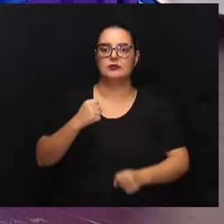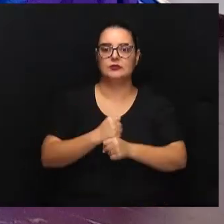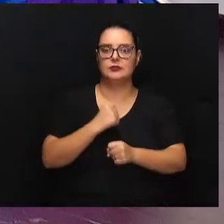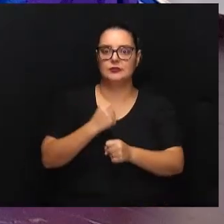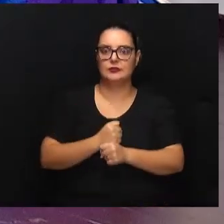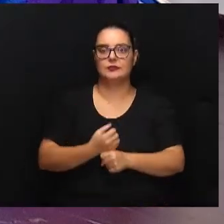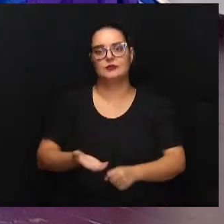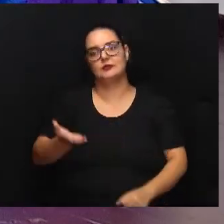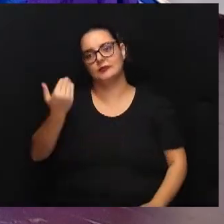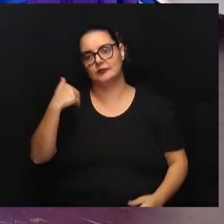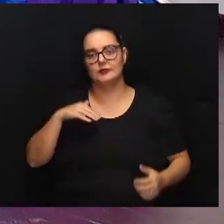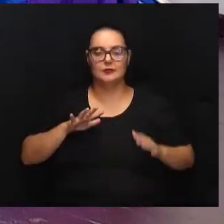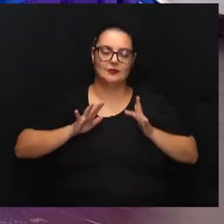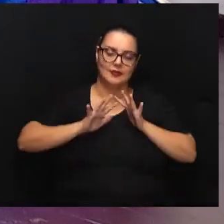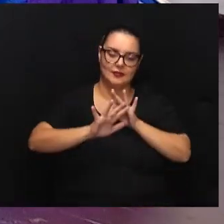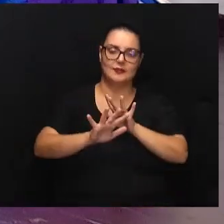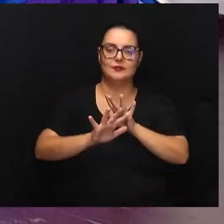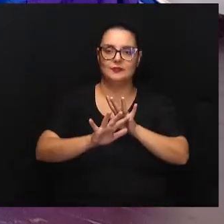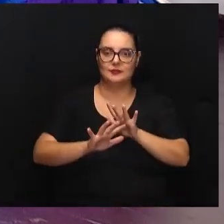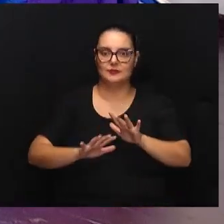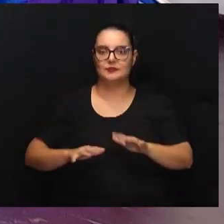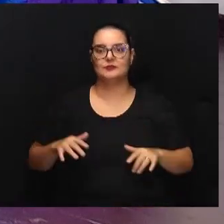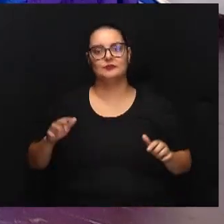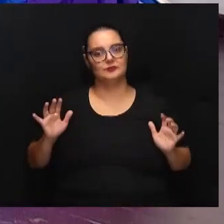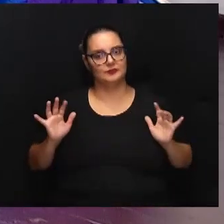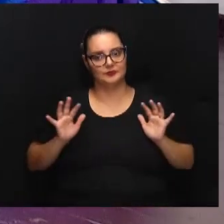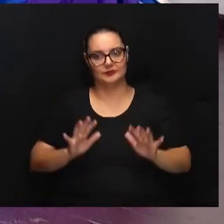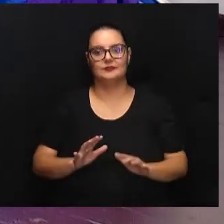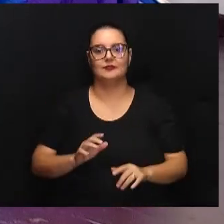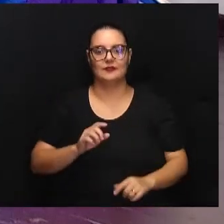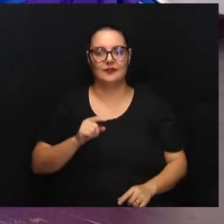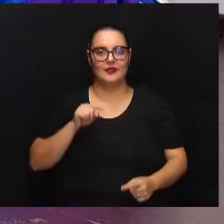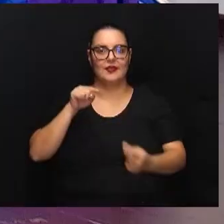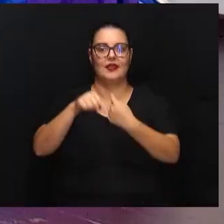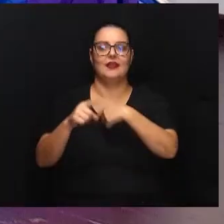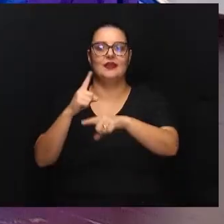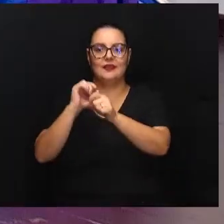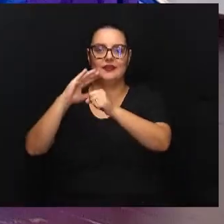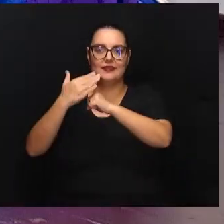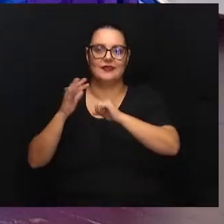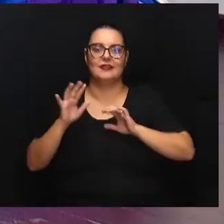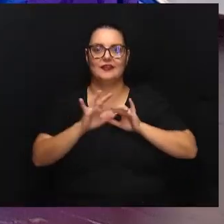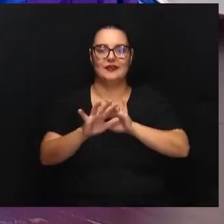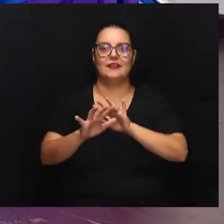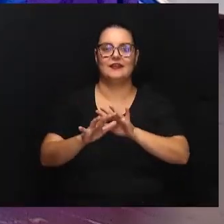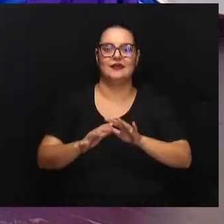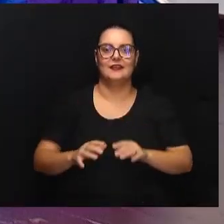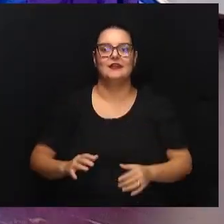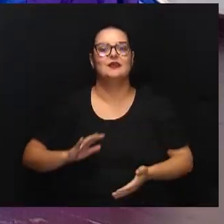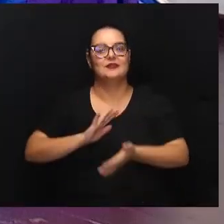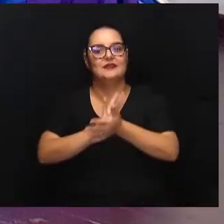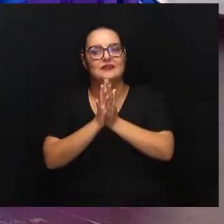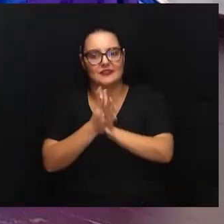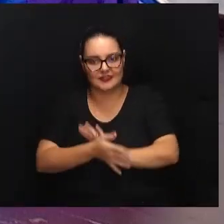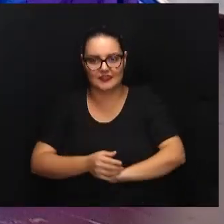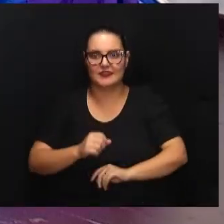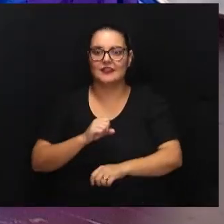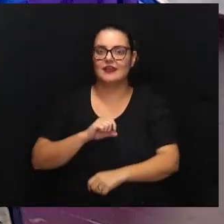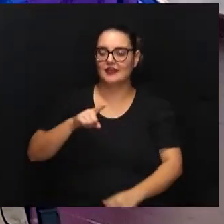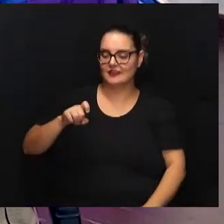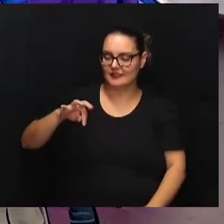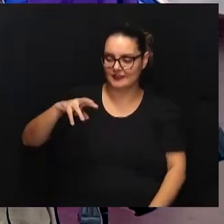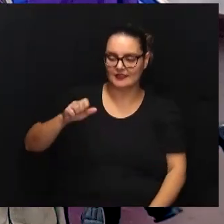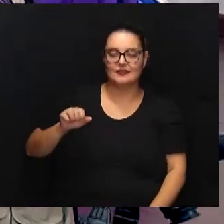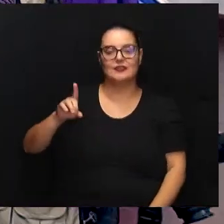para a parada Antifascistas na Parada, para derrotar a extrema-direita e pelo direito